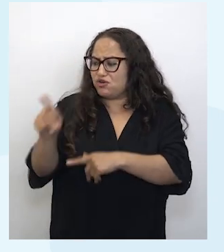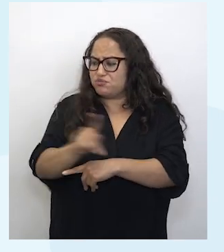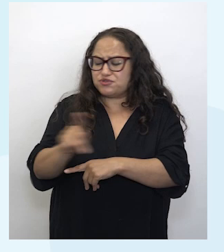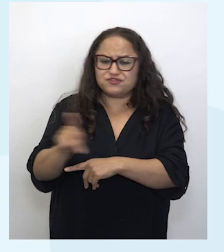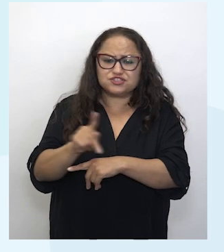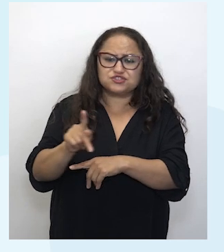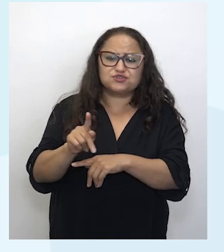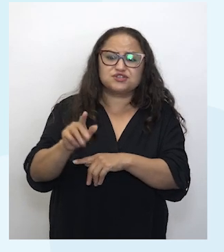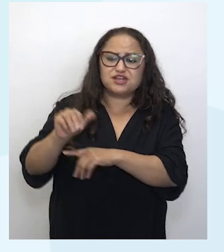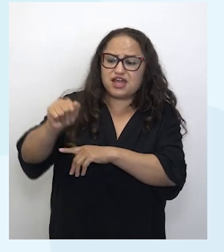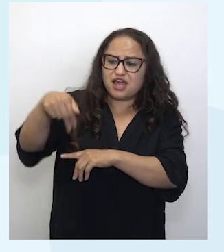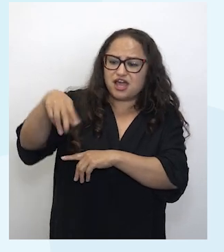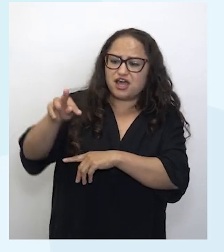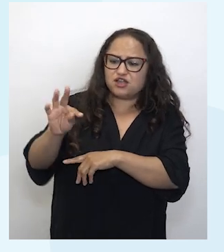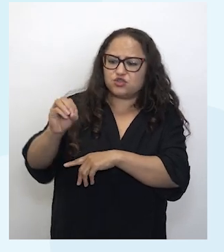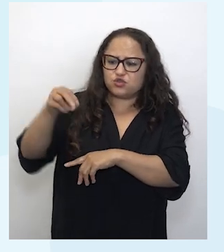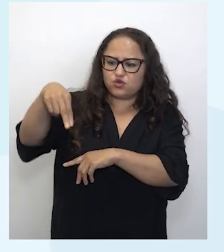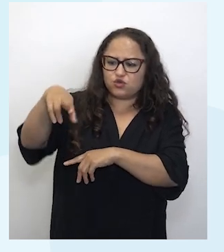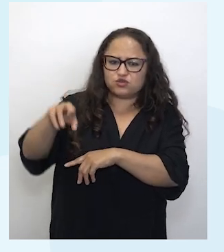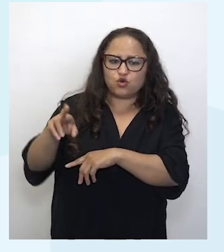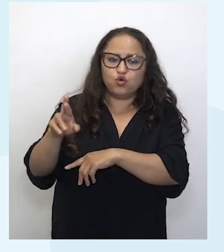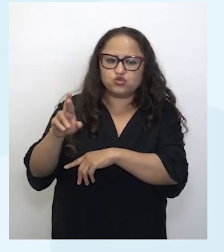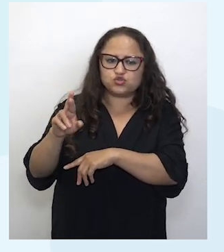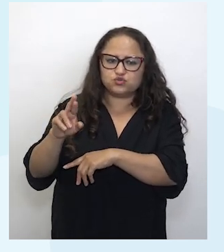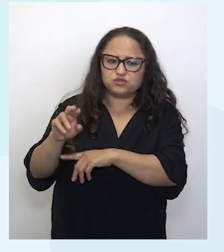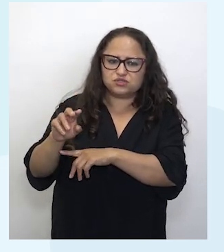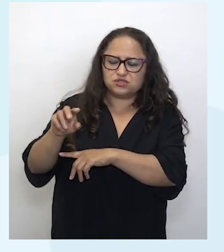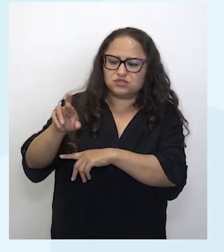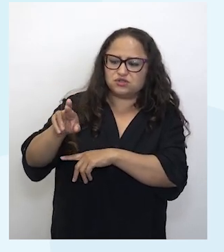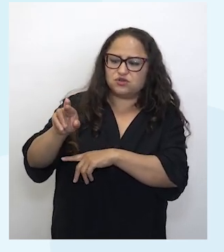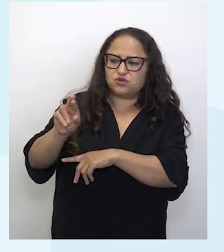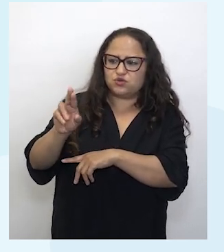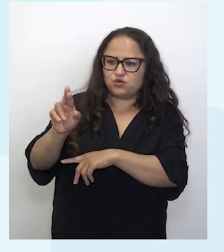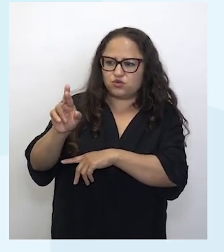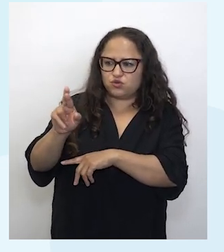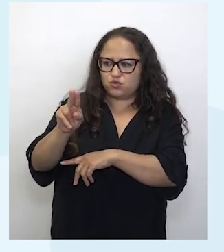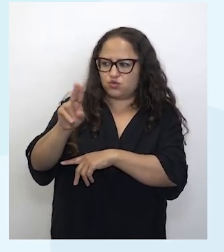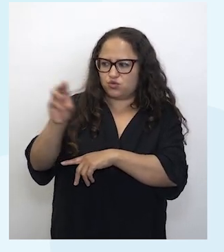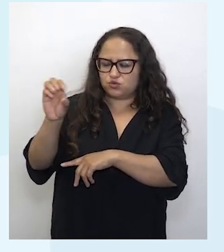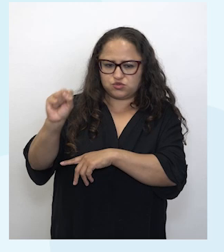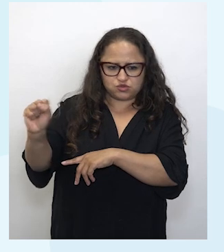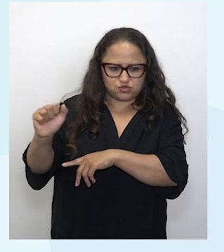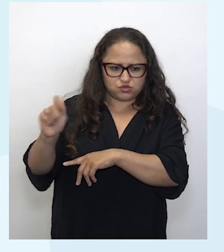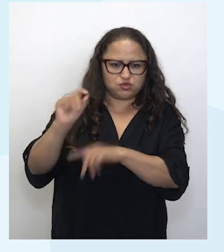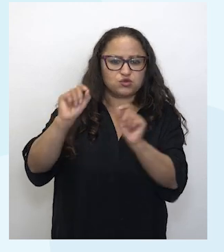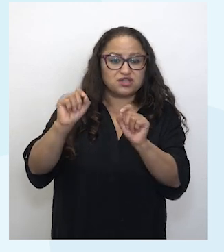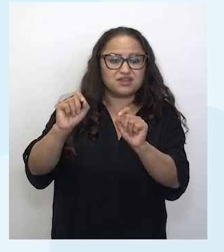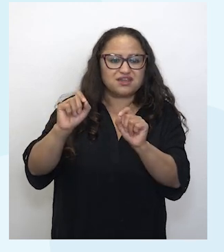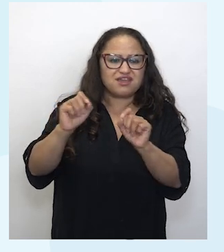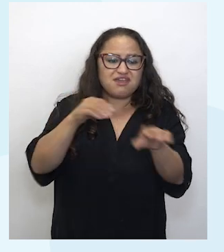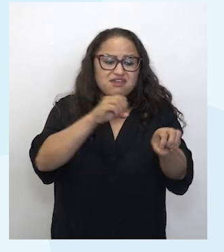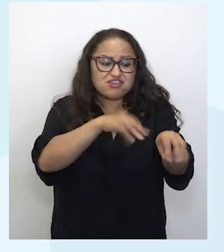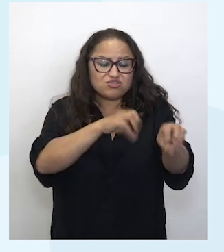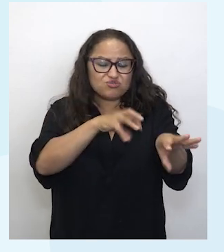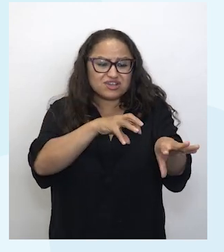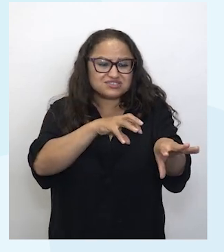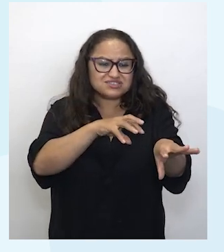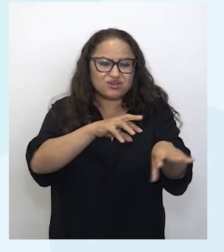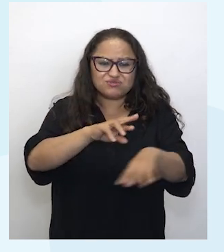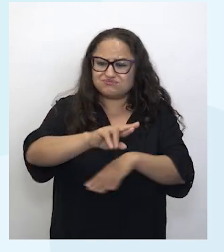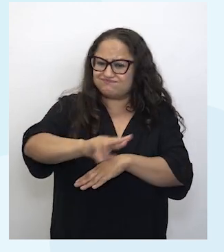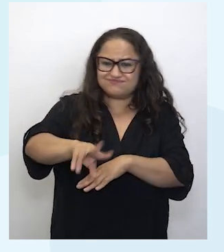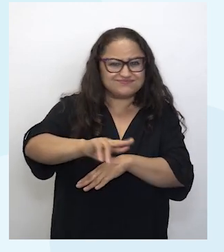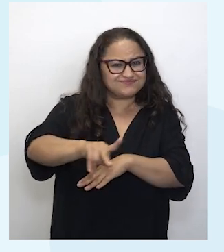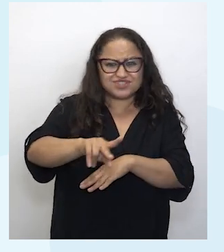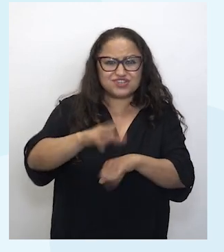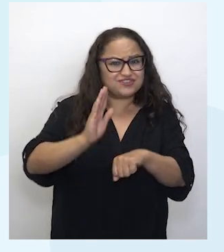de Geografia, né? E isso é um lembrete a todos os professores que a educação não se faz sozinha, nem a nossa vida a gente faz sozinho, que dirá a